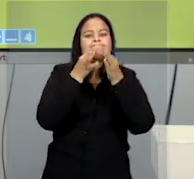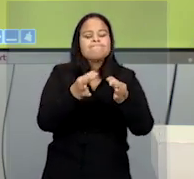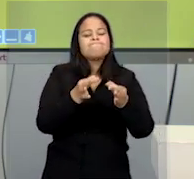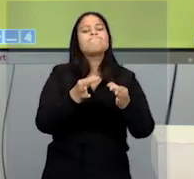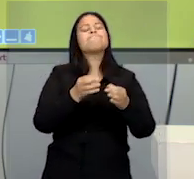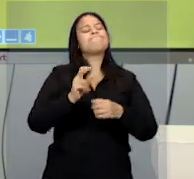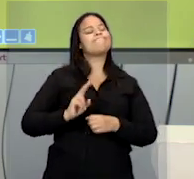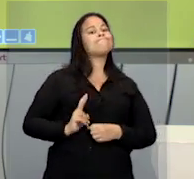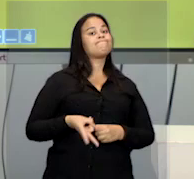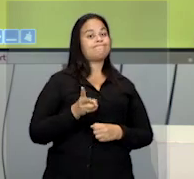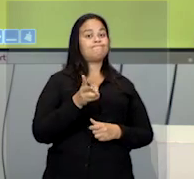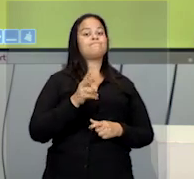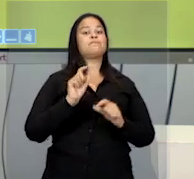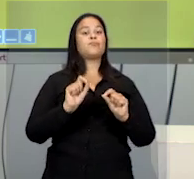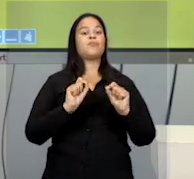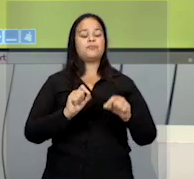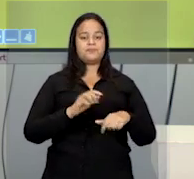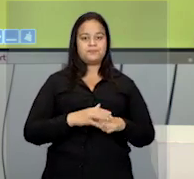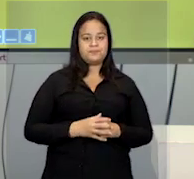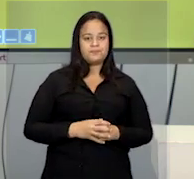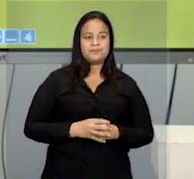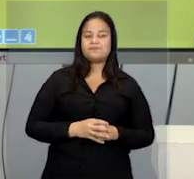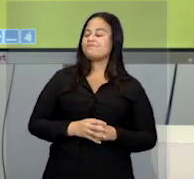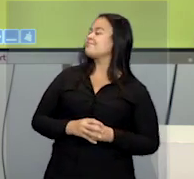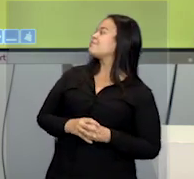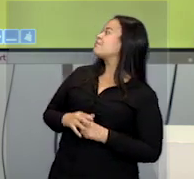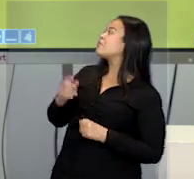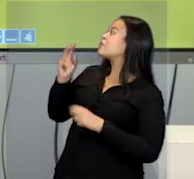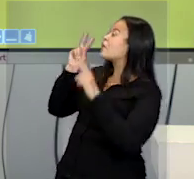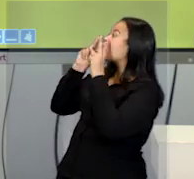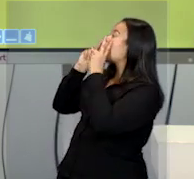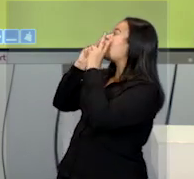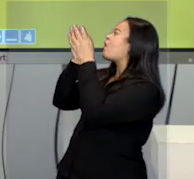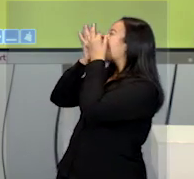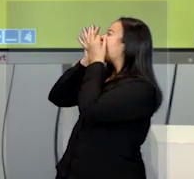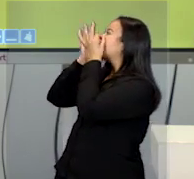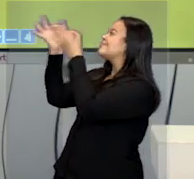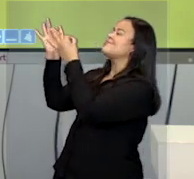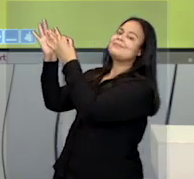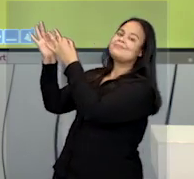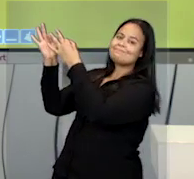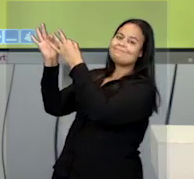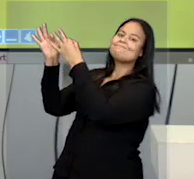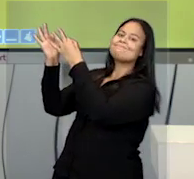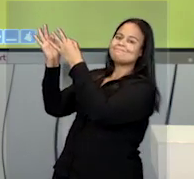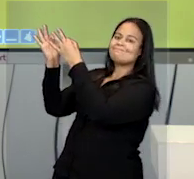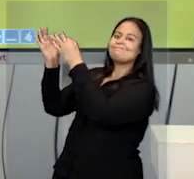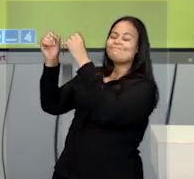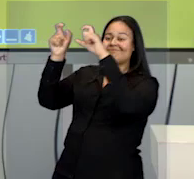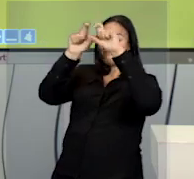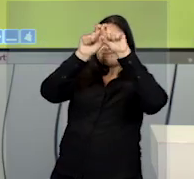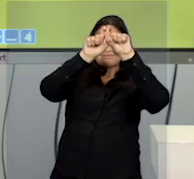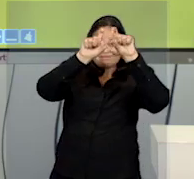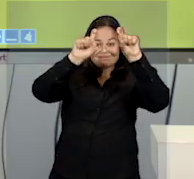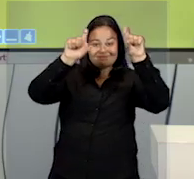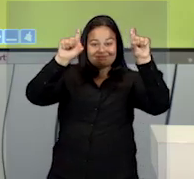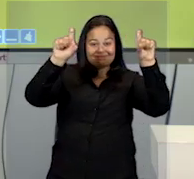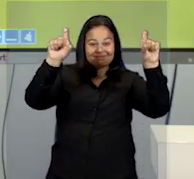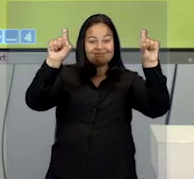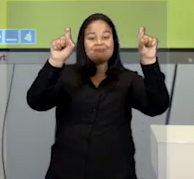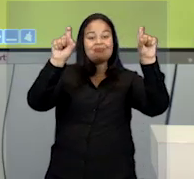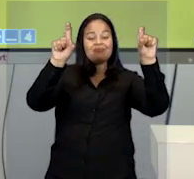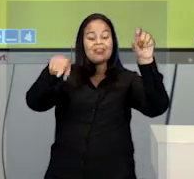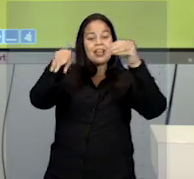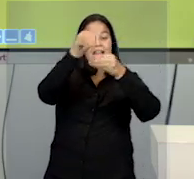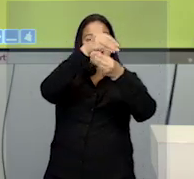sempre para vocês. Gente, olhem essa reação que está no enunciado. Ela é aquela